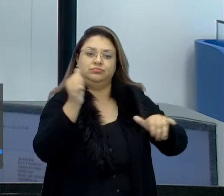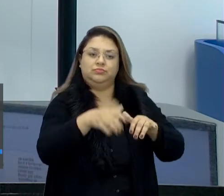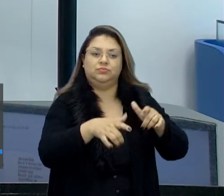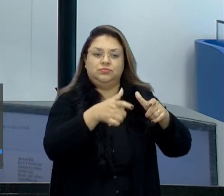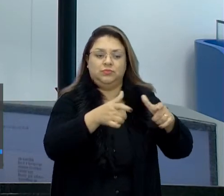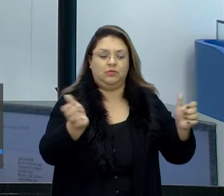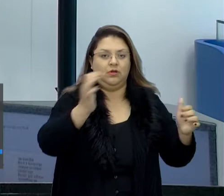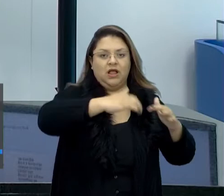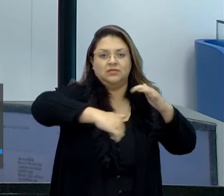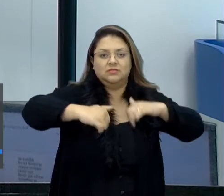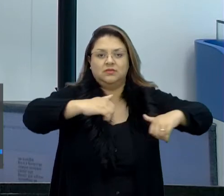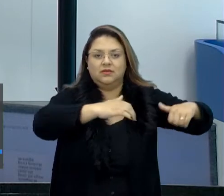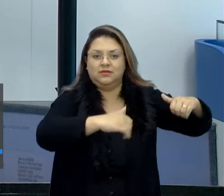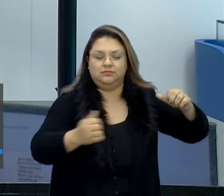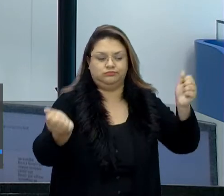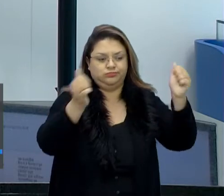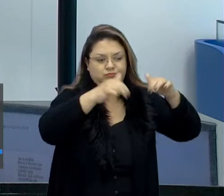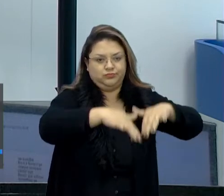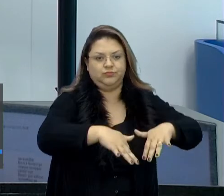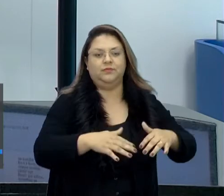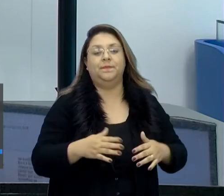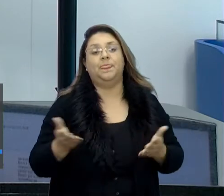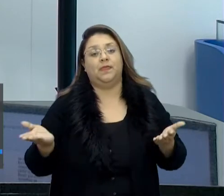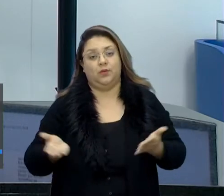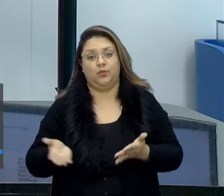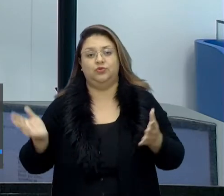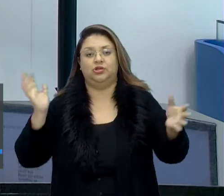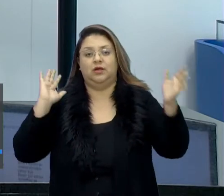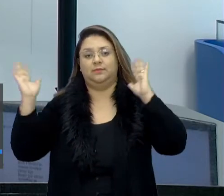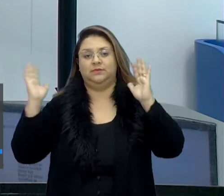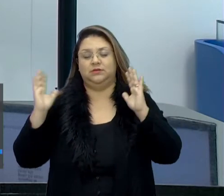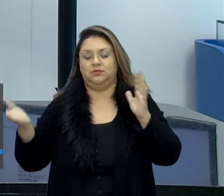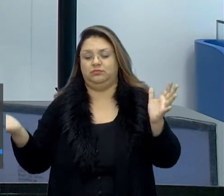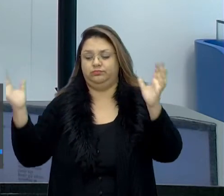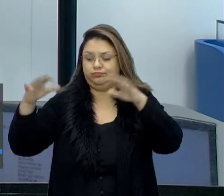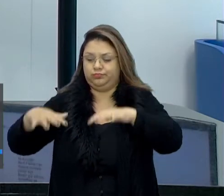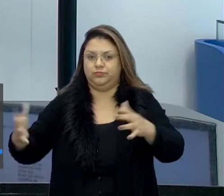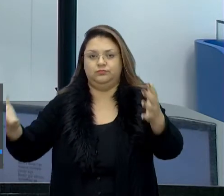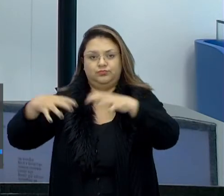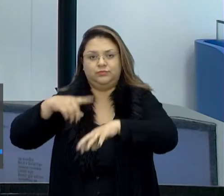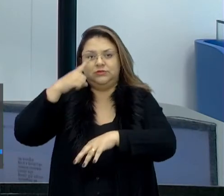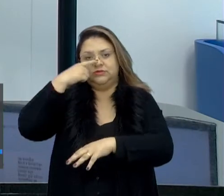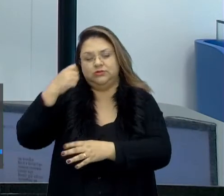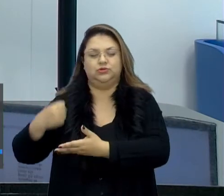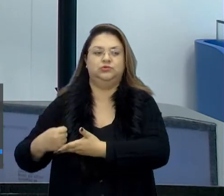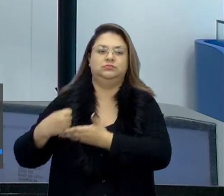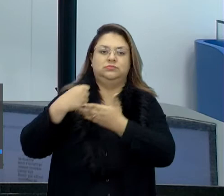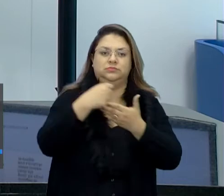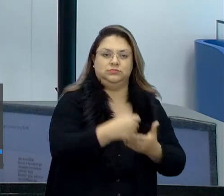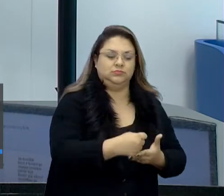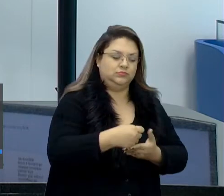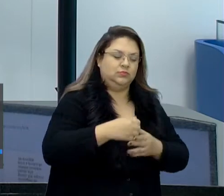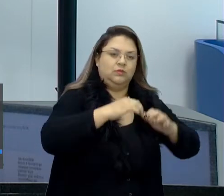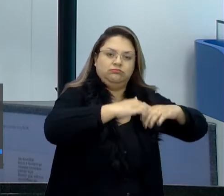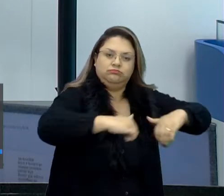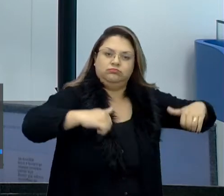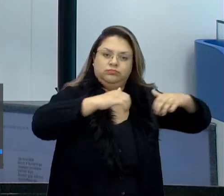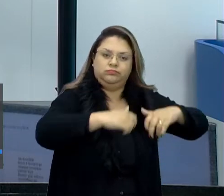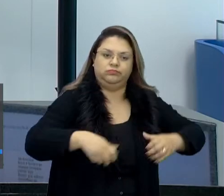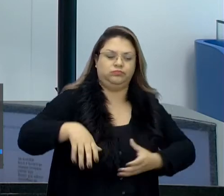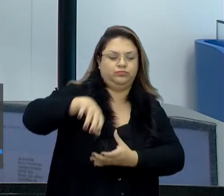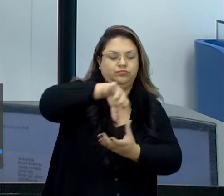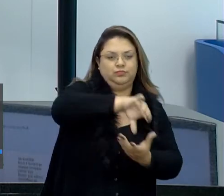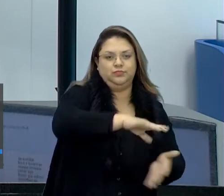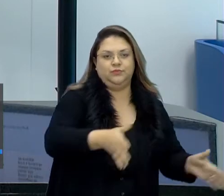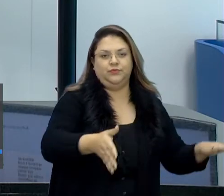transbordo, né? Ou seja, os caminhões de lixo vão até lá, colocam num caminhão container muito maior que segue para um aterro em